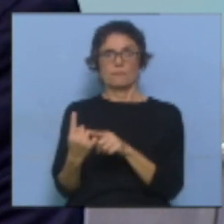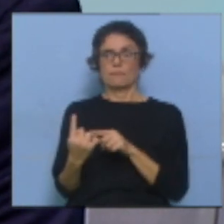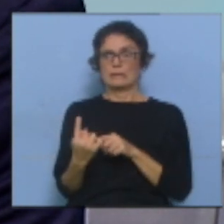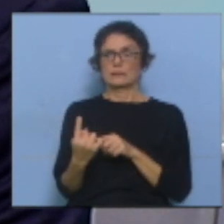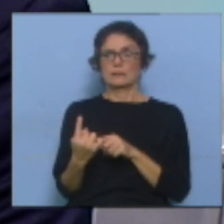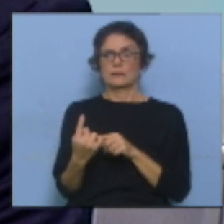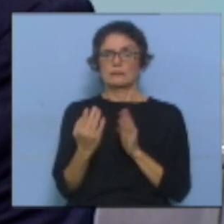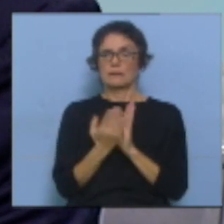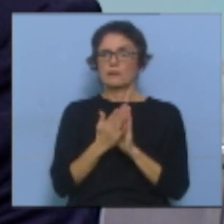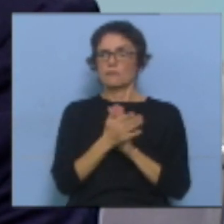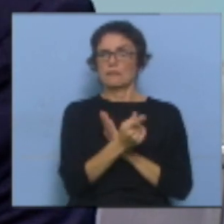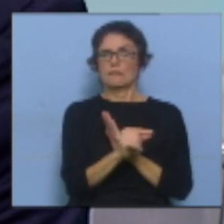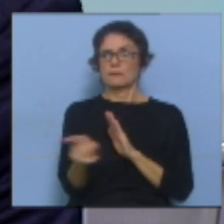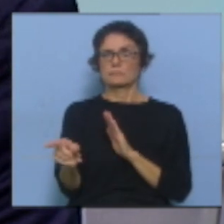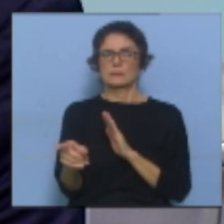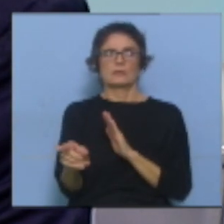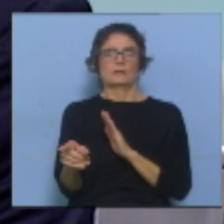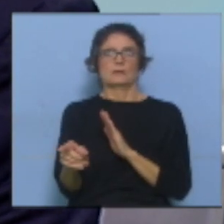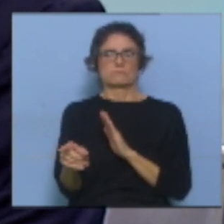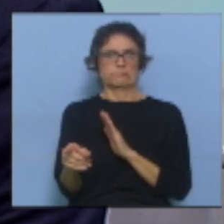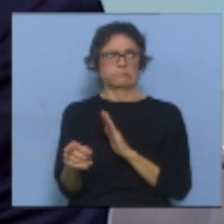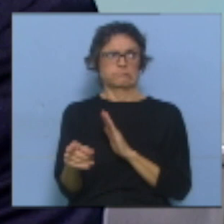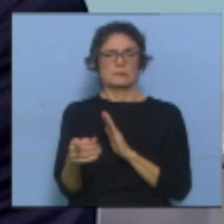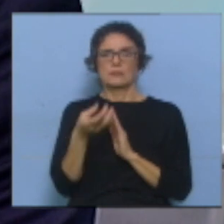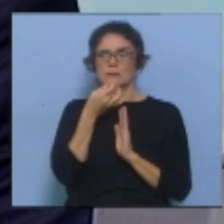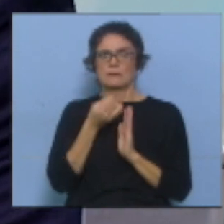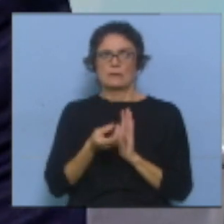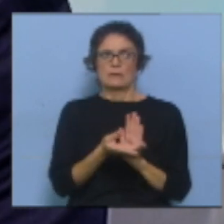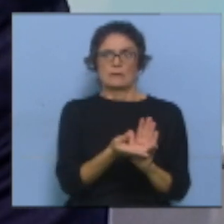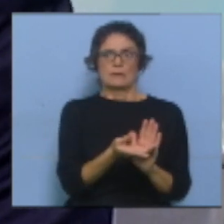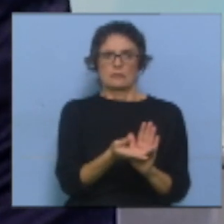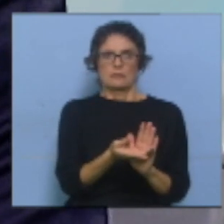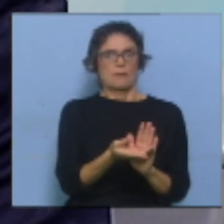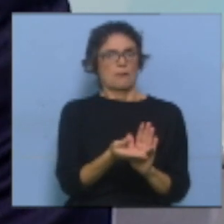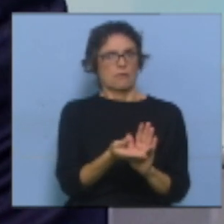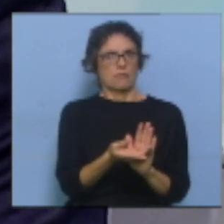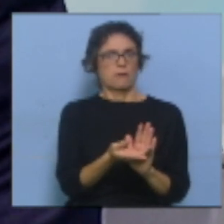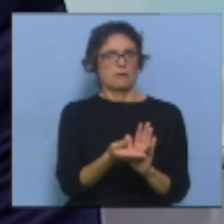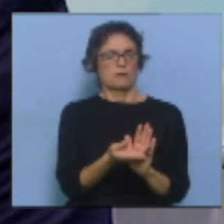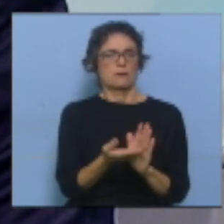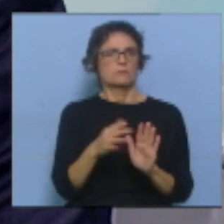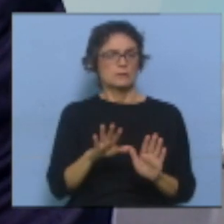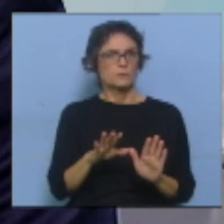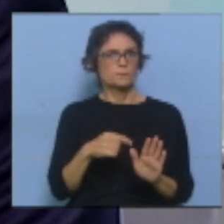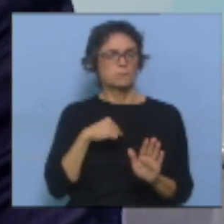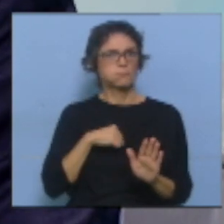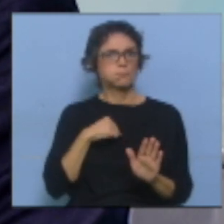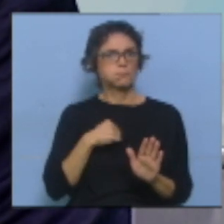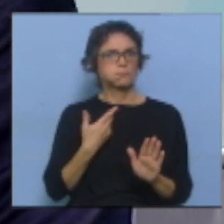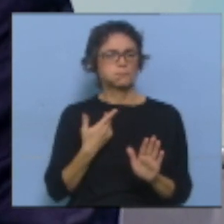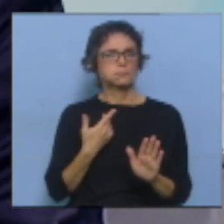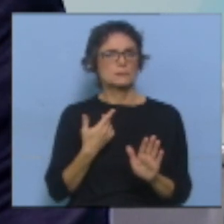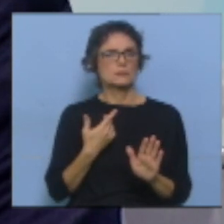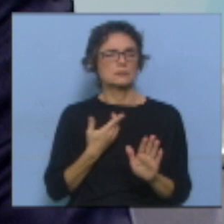também, pronto, ele, ok, deixá-lo partir, mas ficando garantindo, aquela coisa que os pais fazem